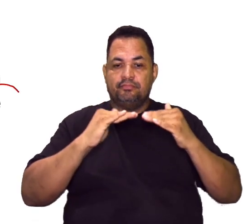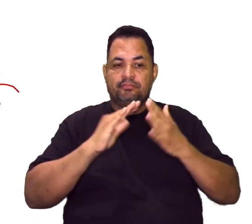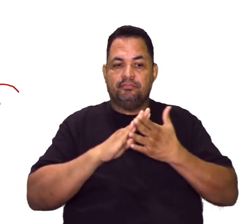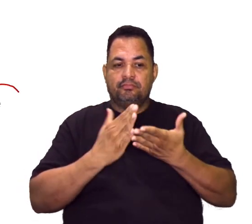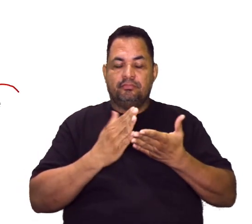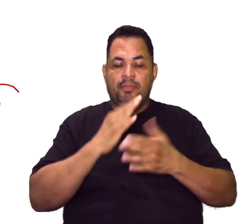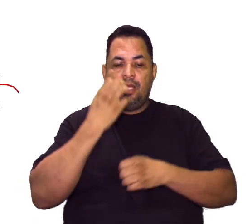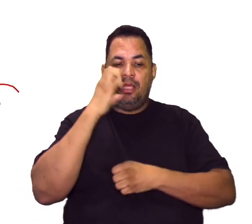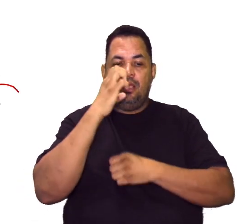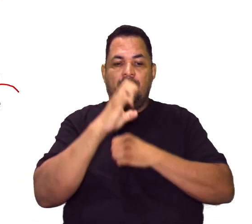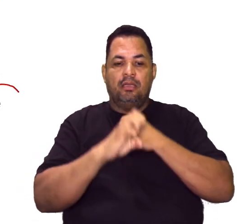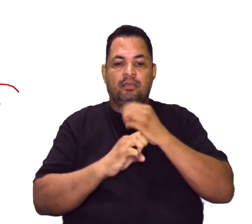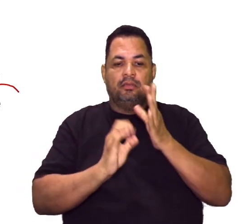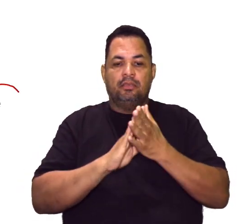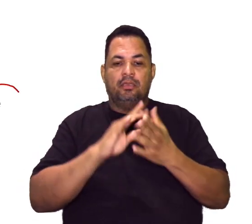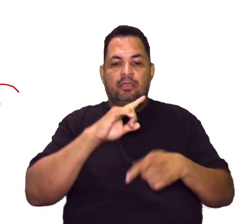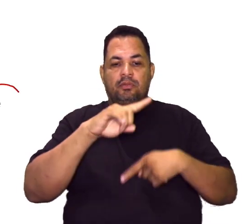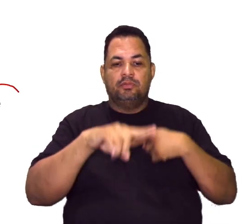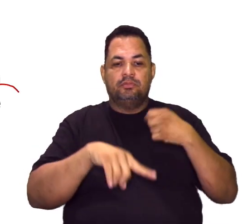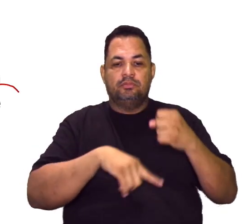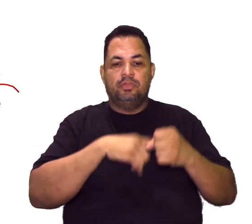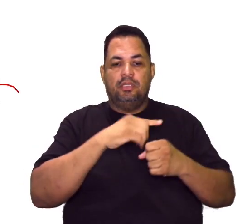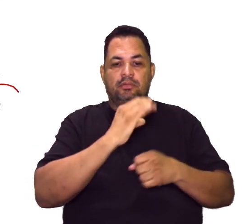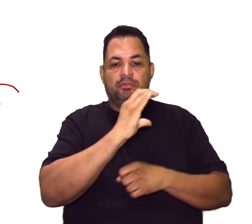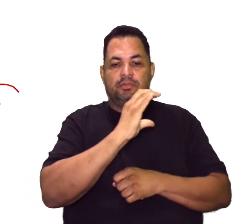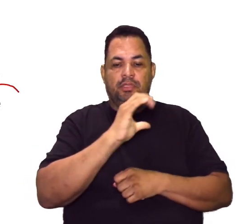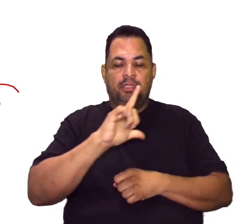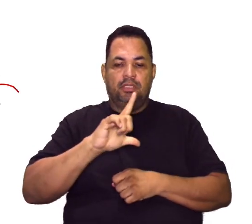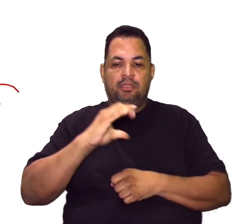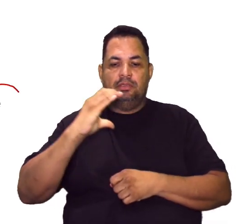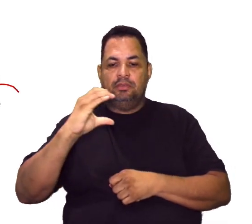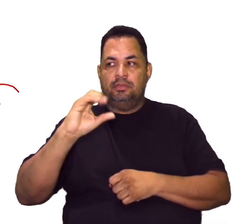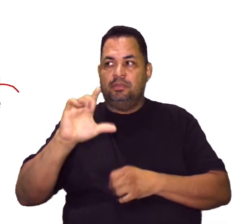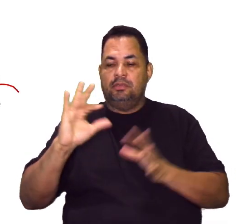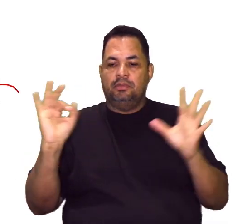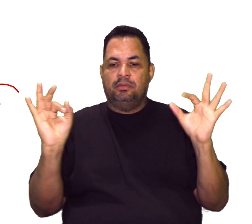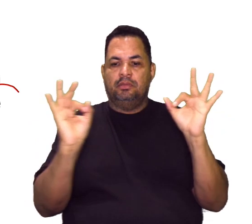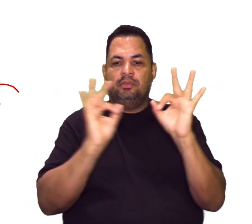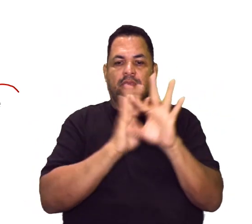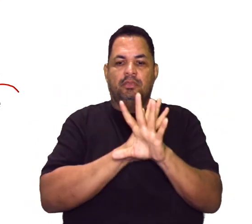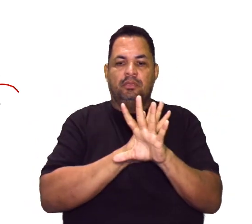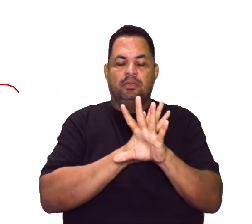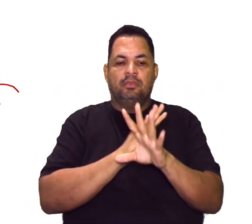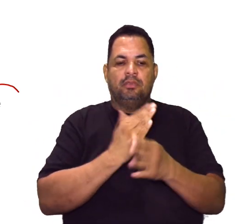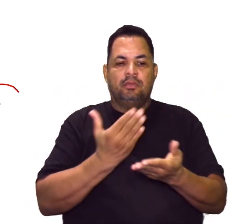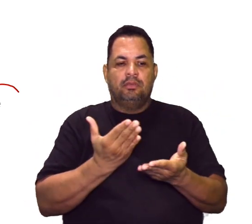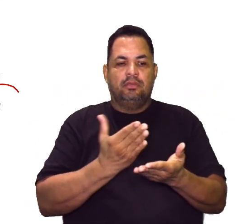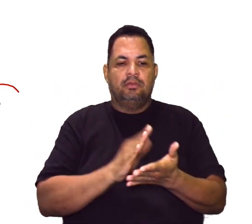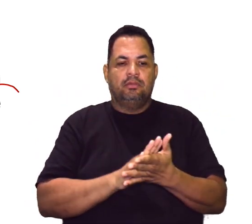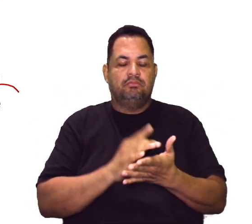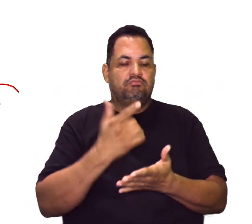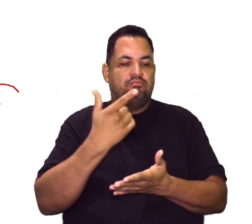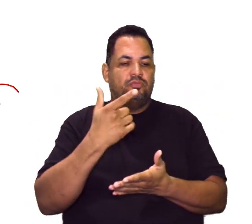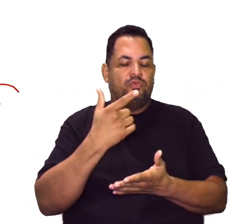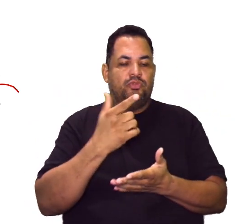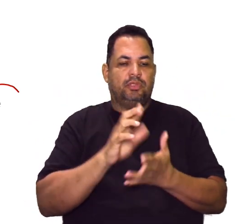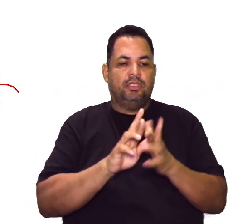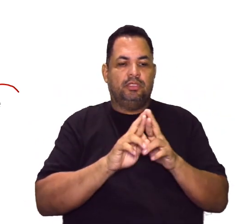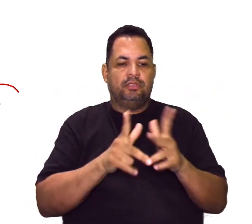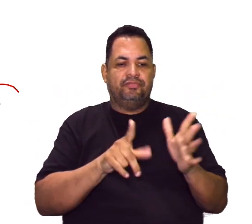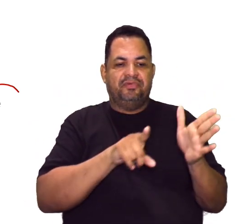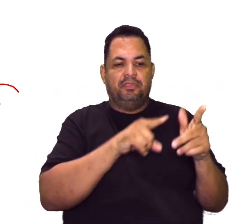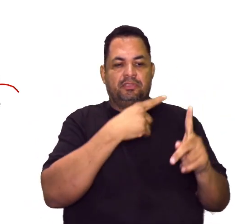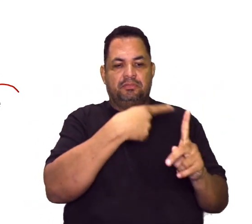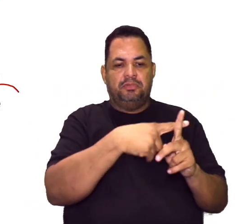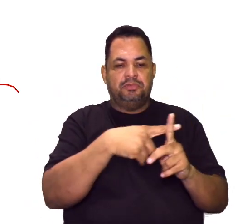na nuvem eletrônica entre os átomos de cloro. Portanto, aqui não tem a diferença de